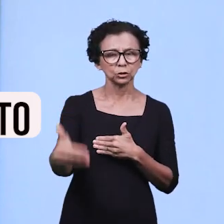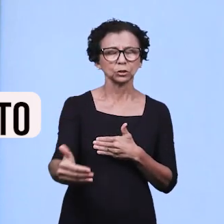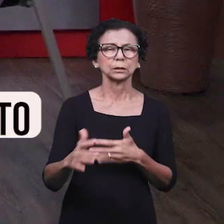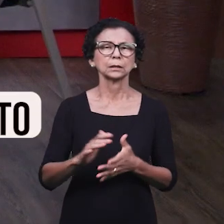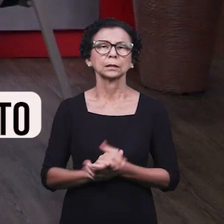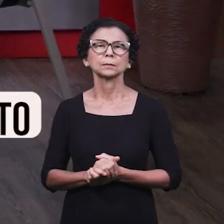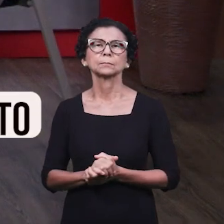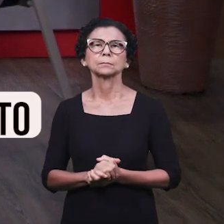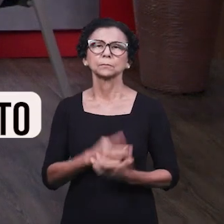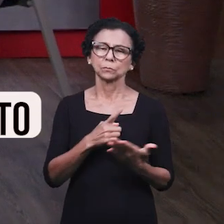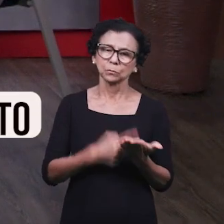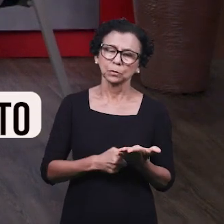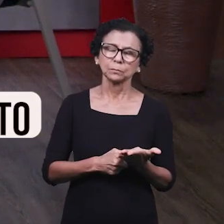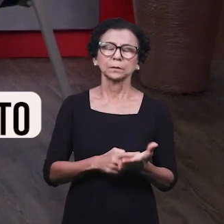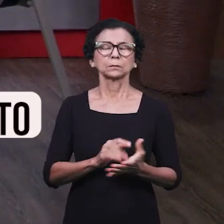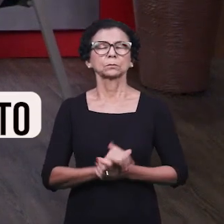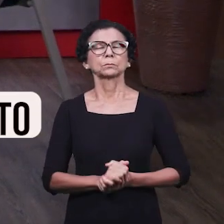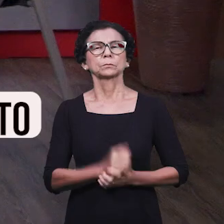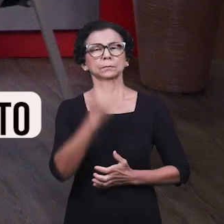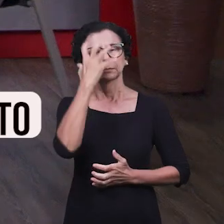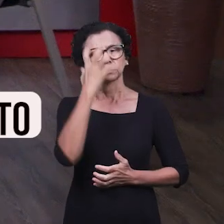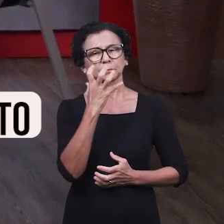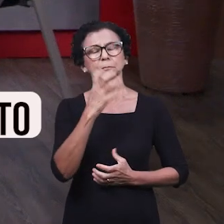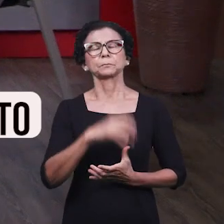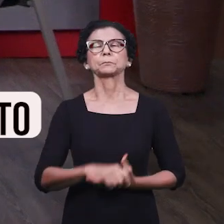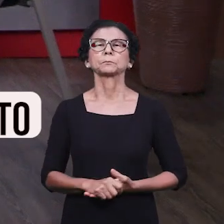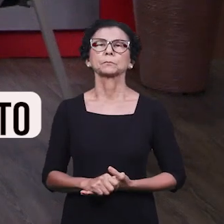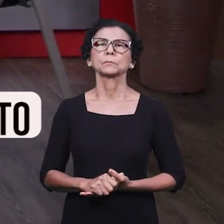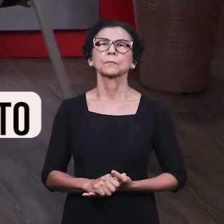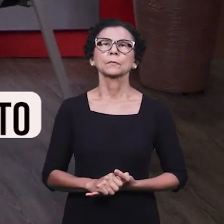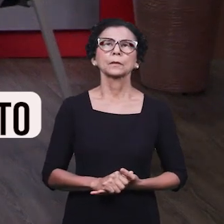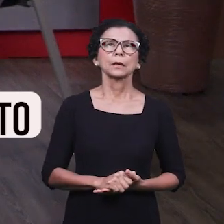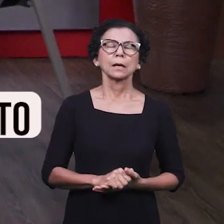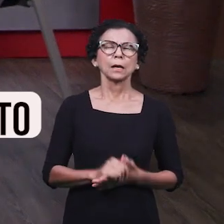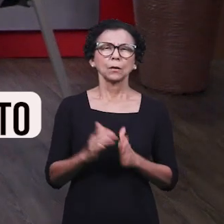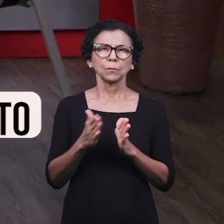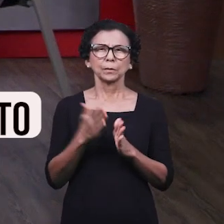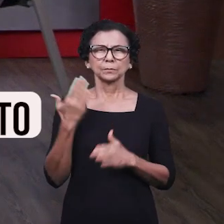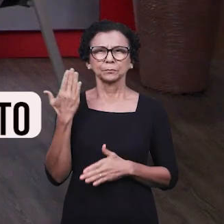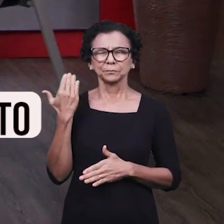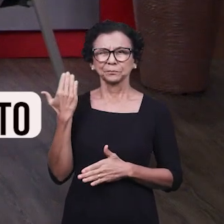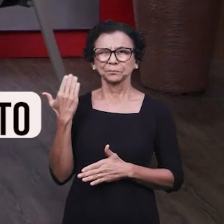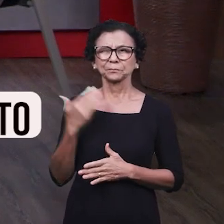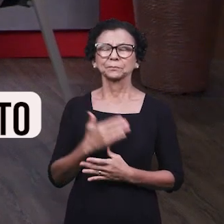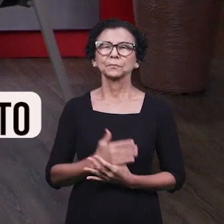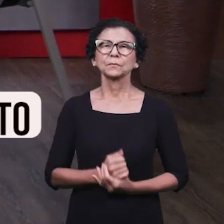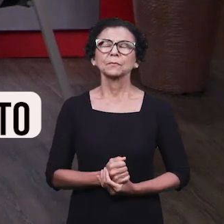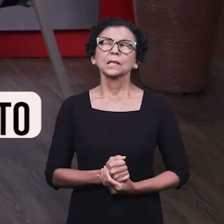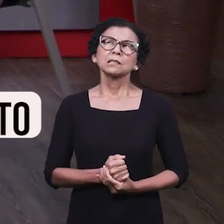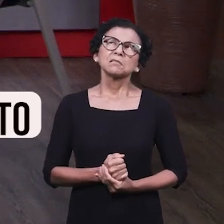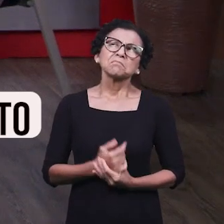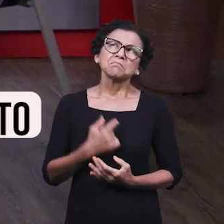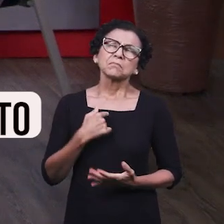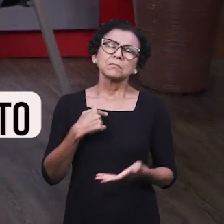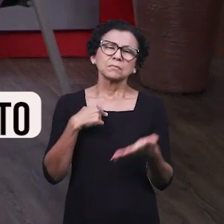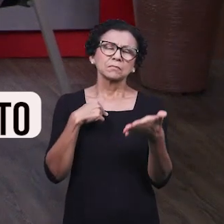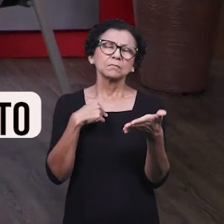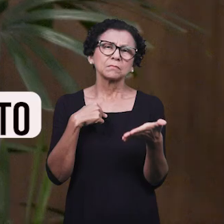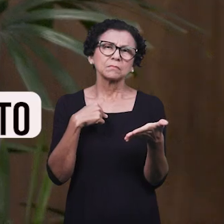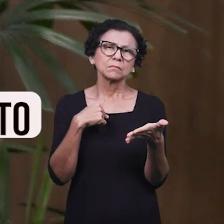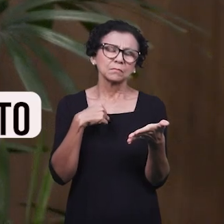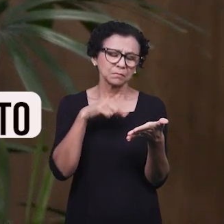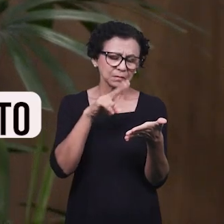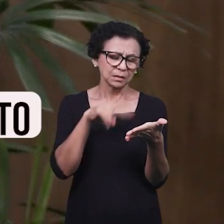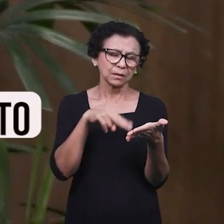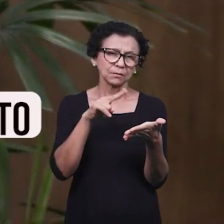sério. Há uns dias atrás, eu estava lendo, né, um